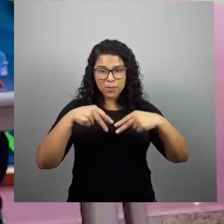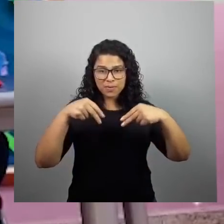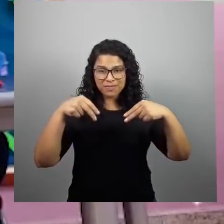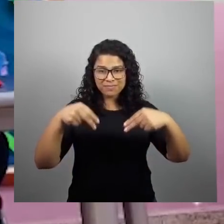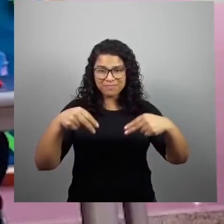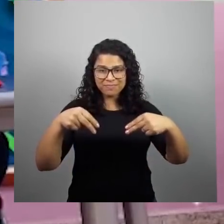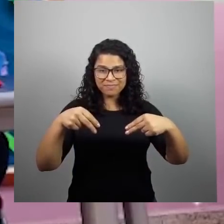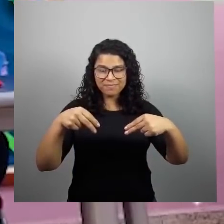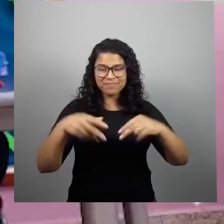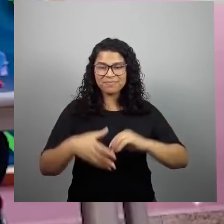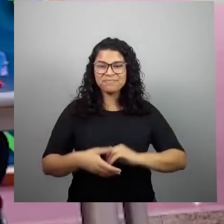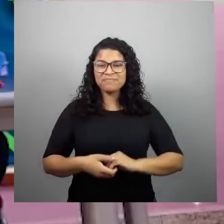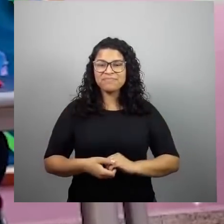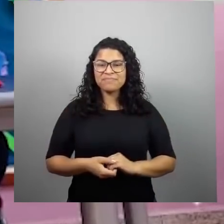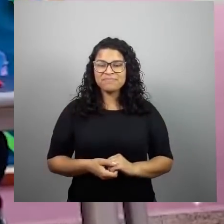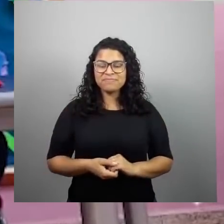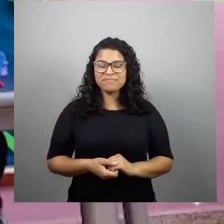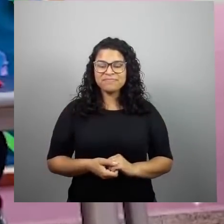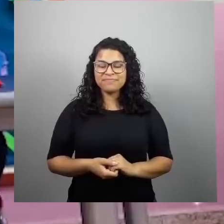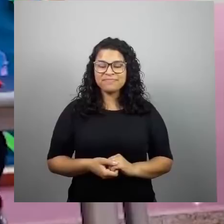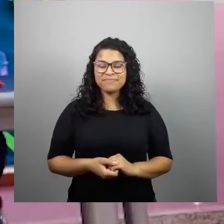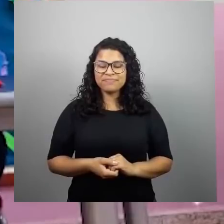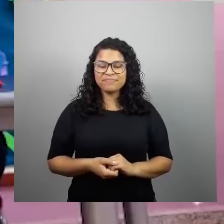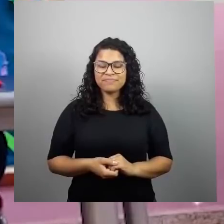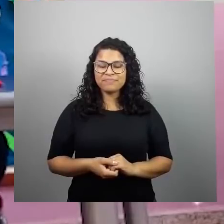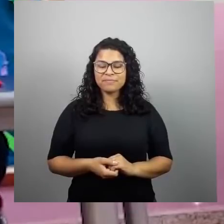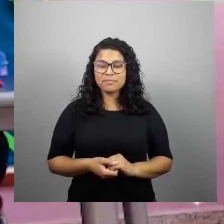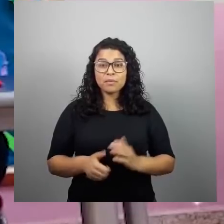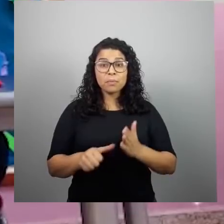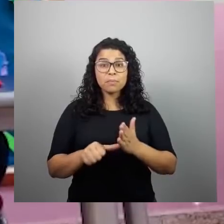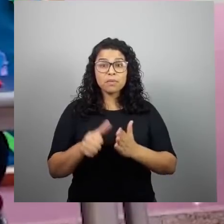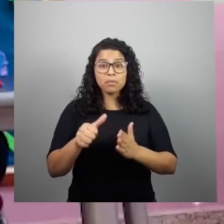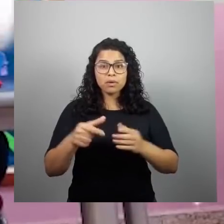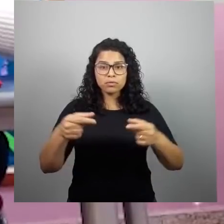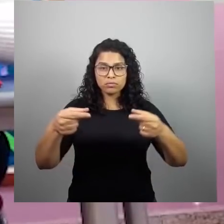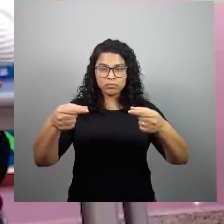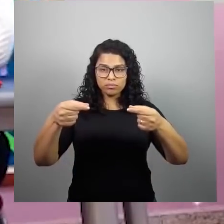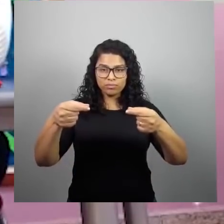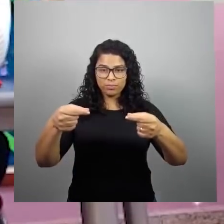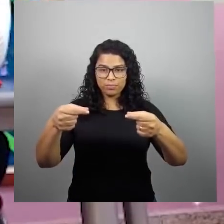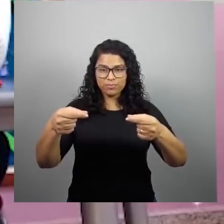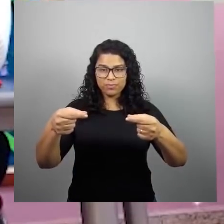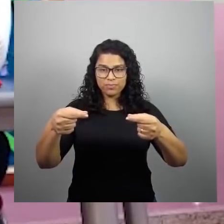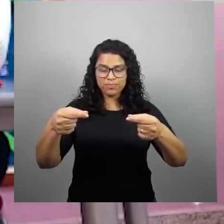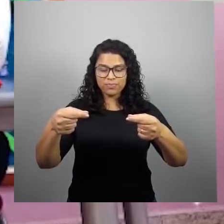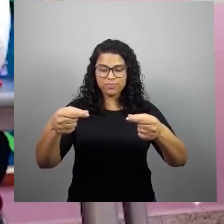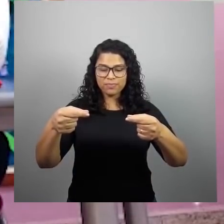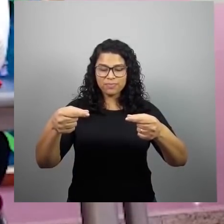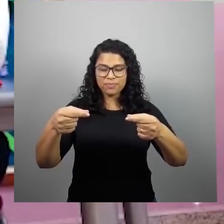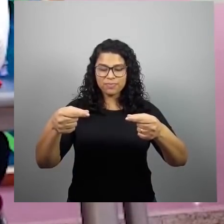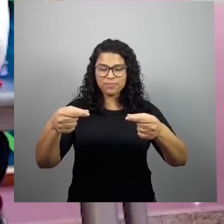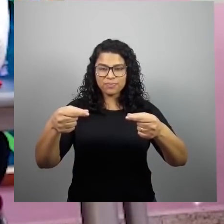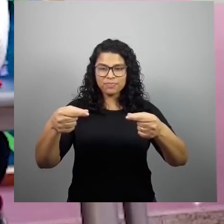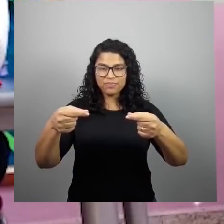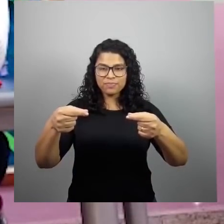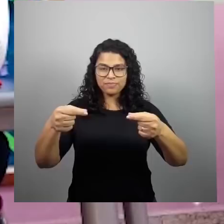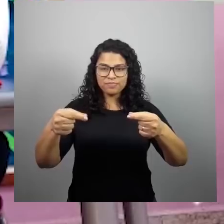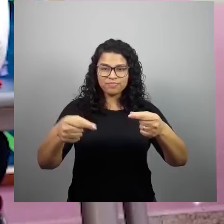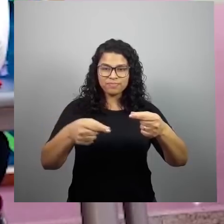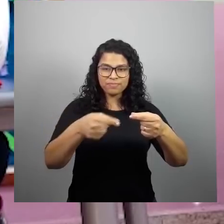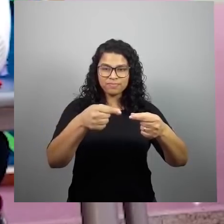lacinho do nosso cadarço. Primeiramente, a gente vai cruzar os